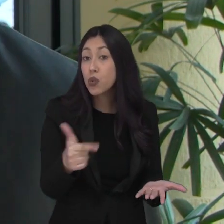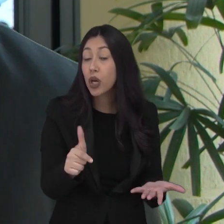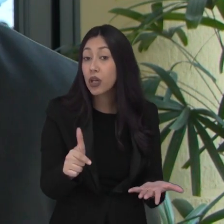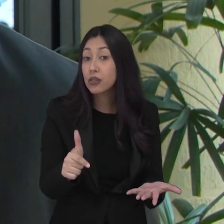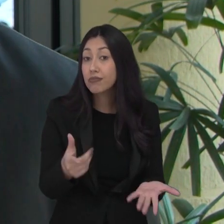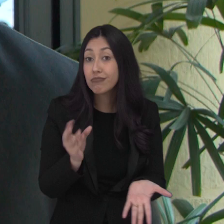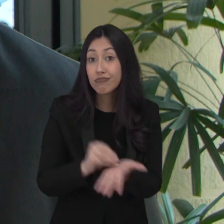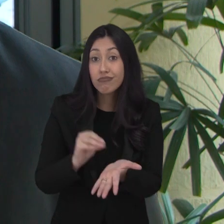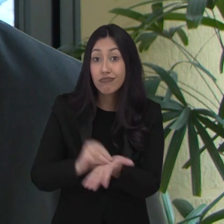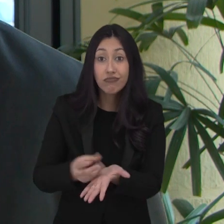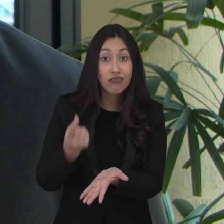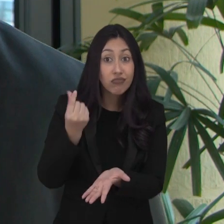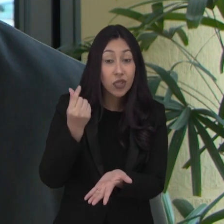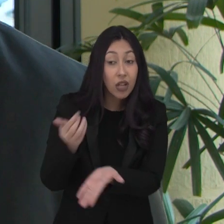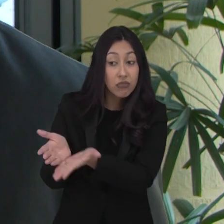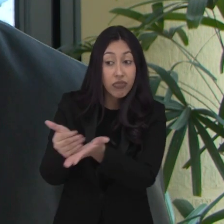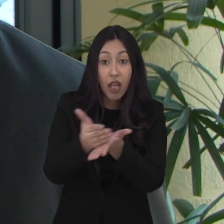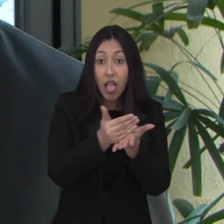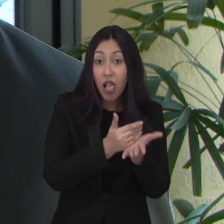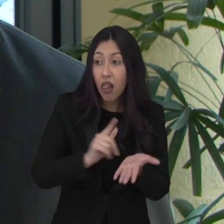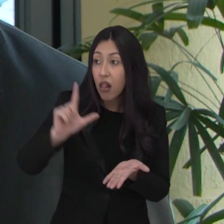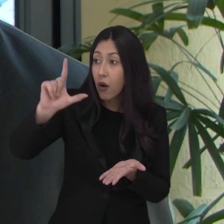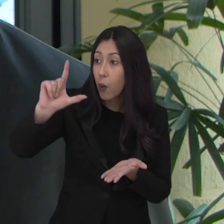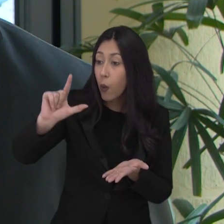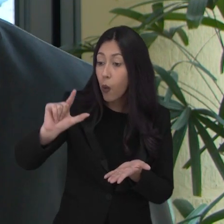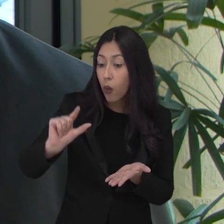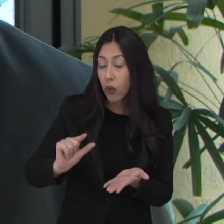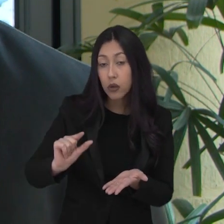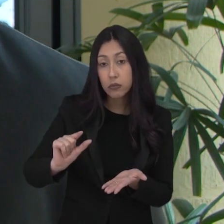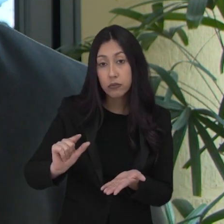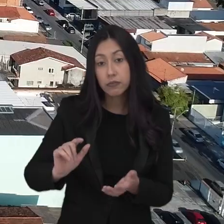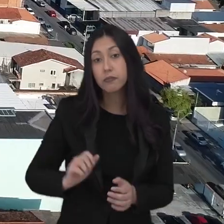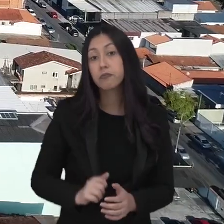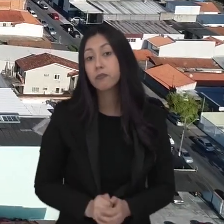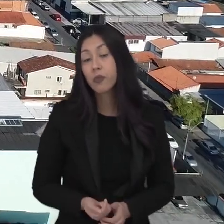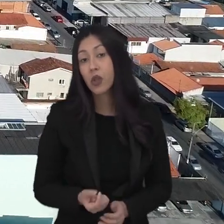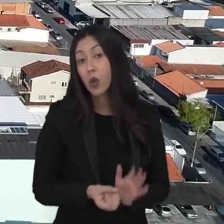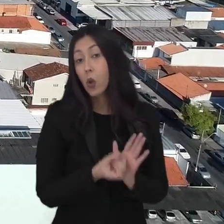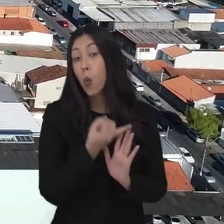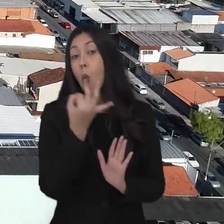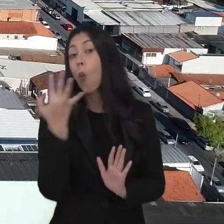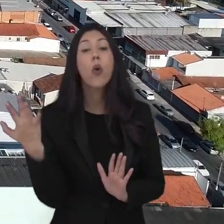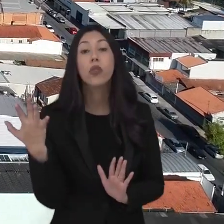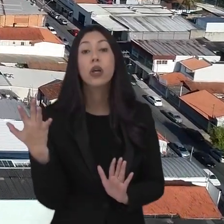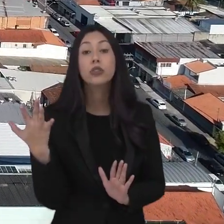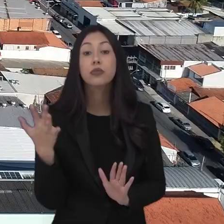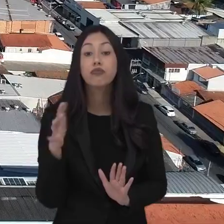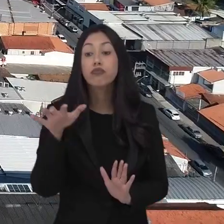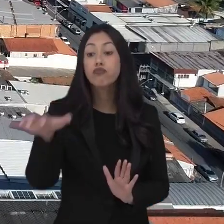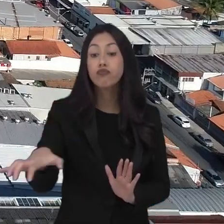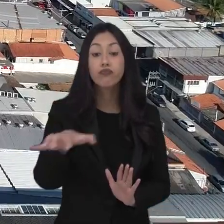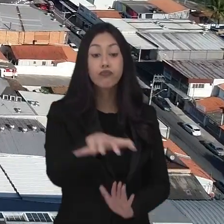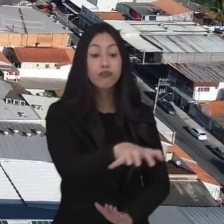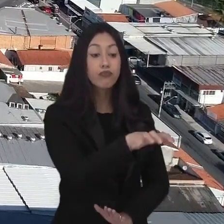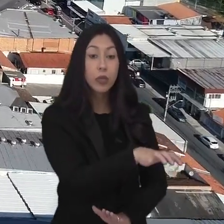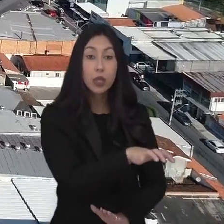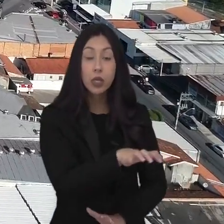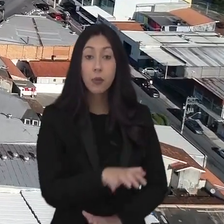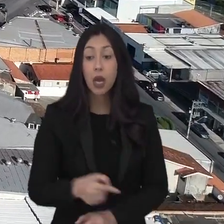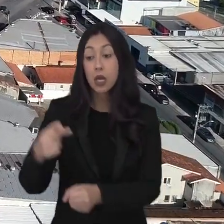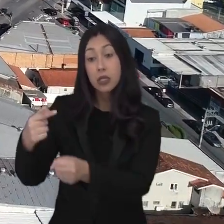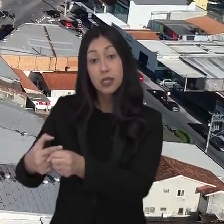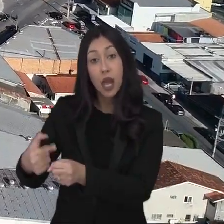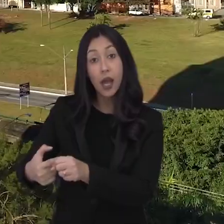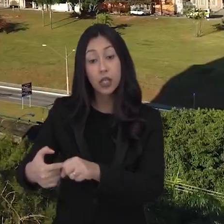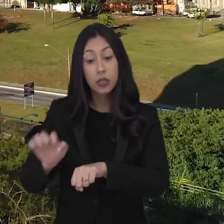vez que está faltando recurso. A arrecadação diminuiu por alguma situação. Os valores são definidos para município, estado